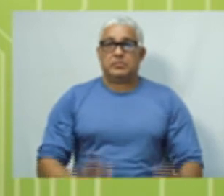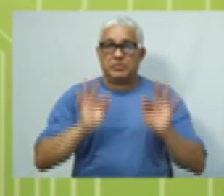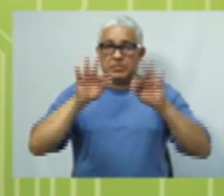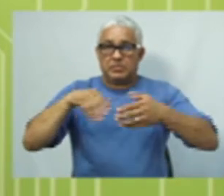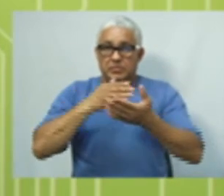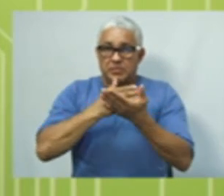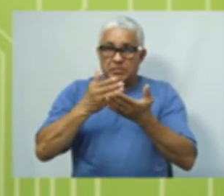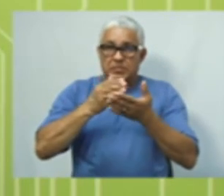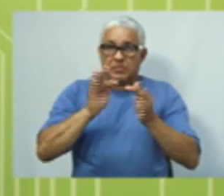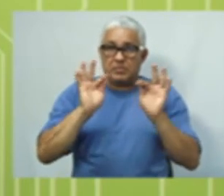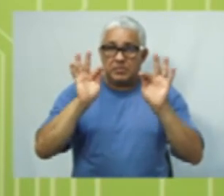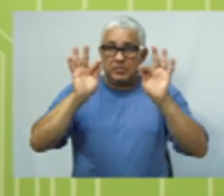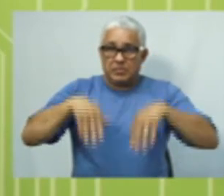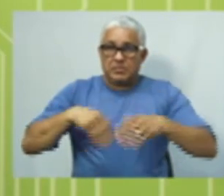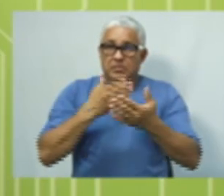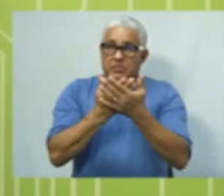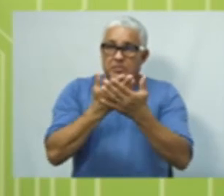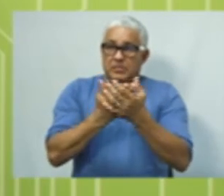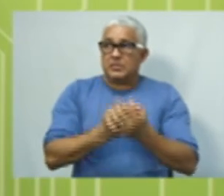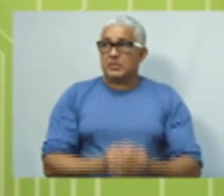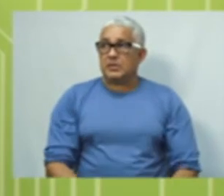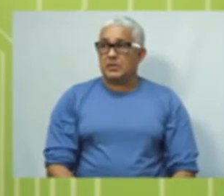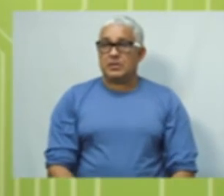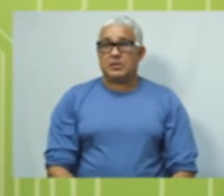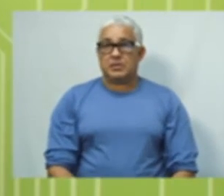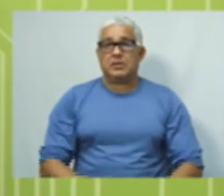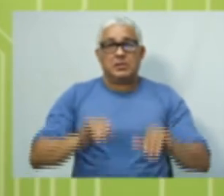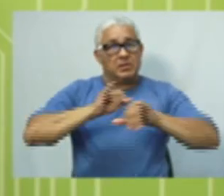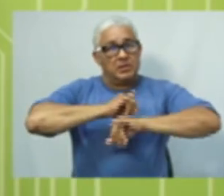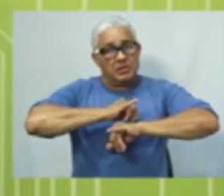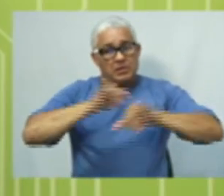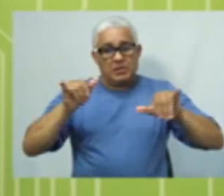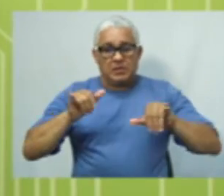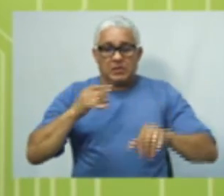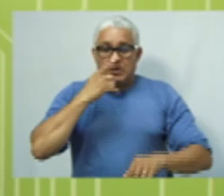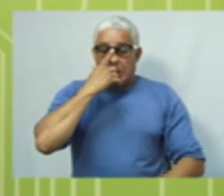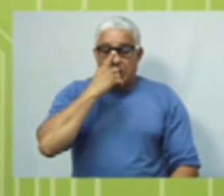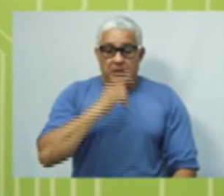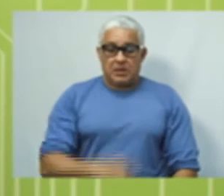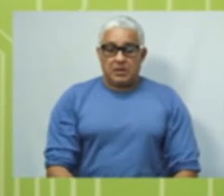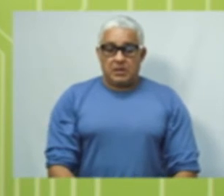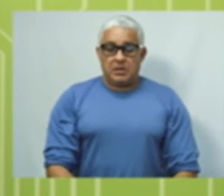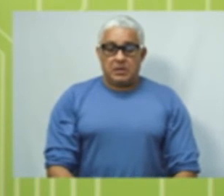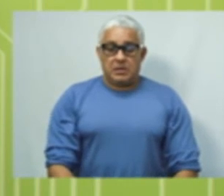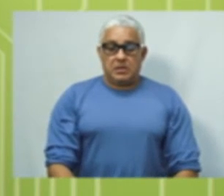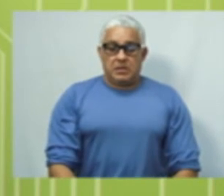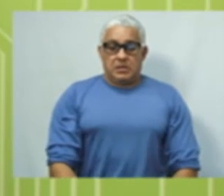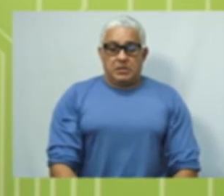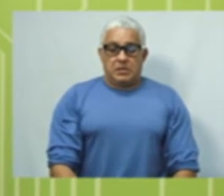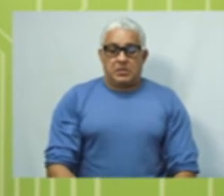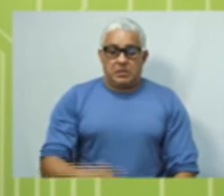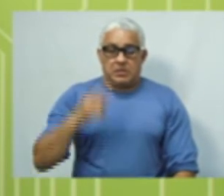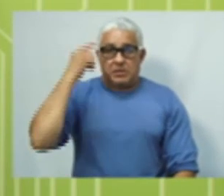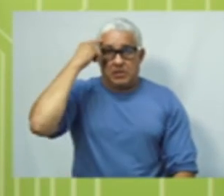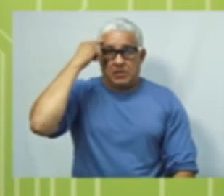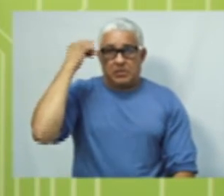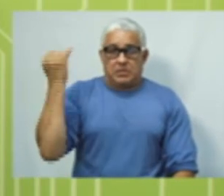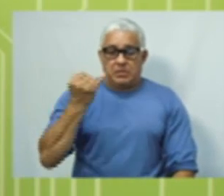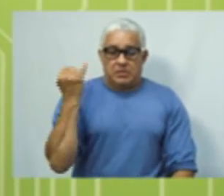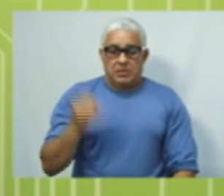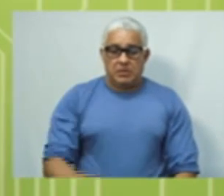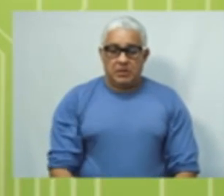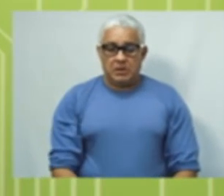finalmente já da nossa aula. E eu quero deixar para vocês assim, um pensamento bem